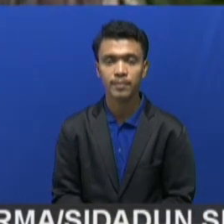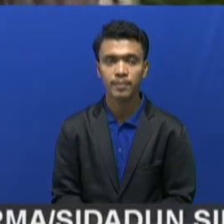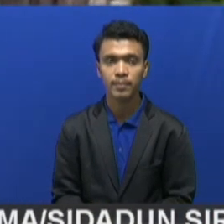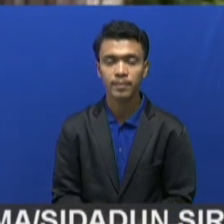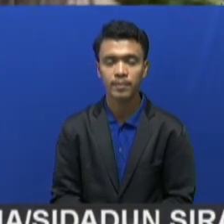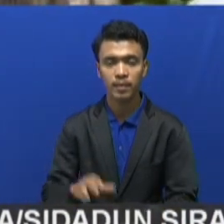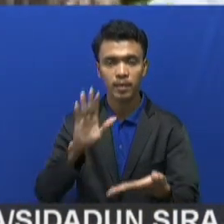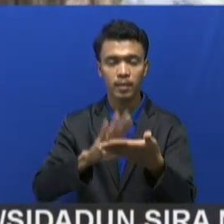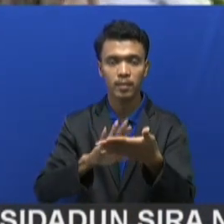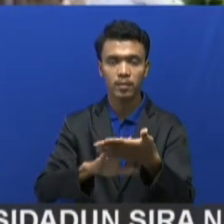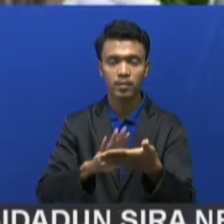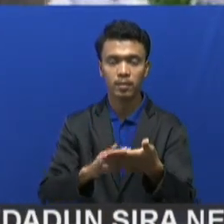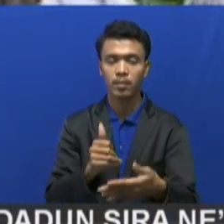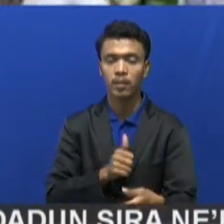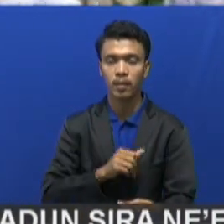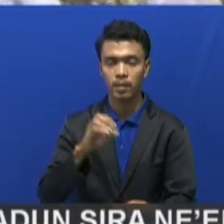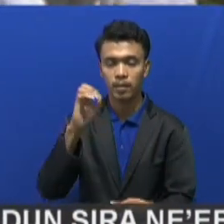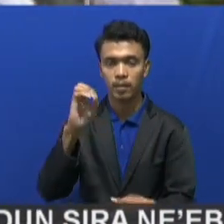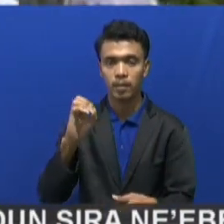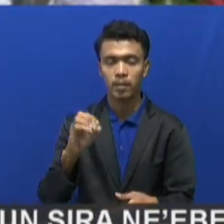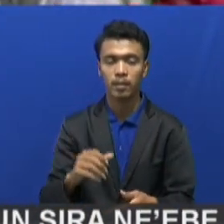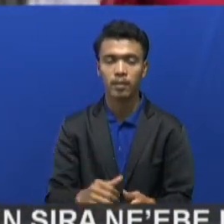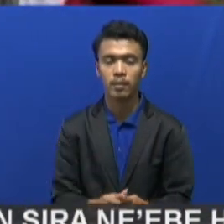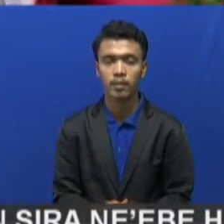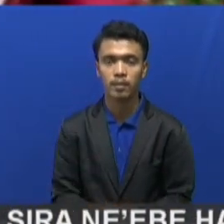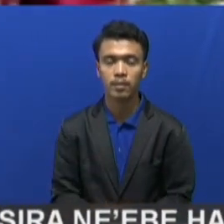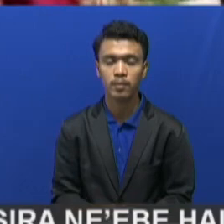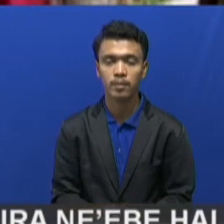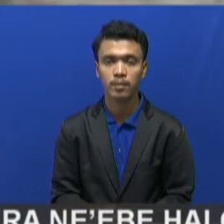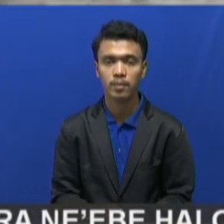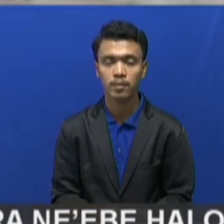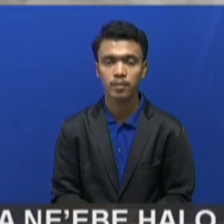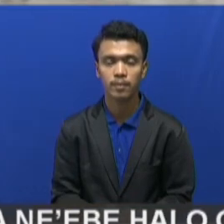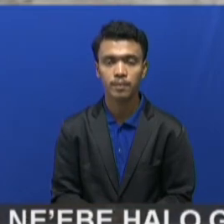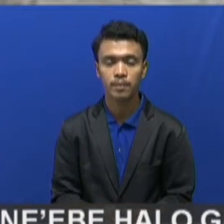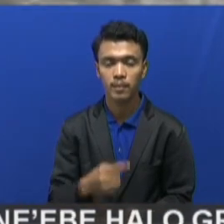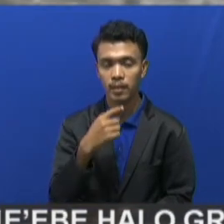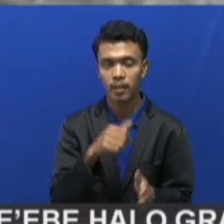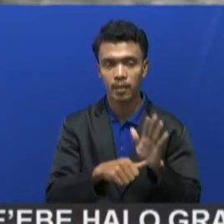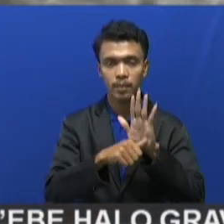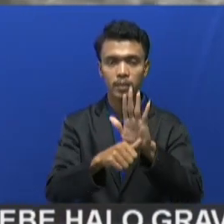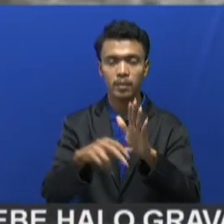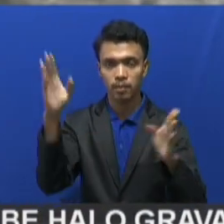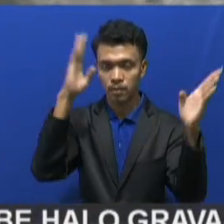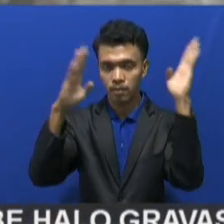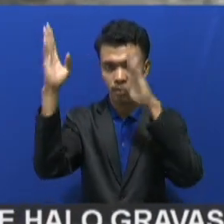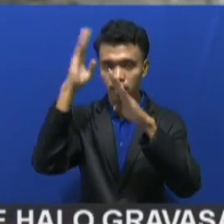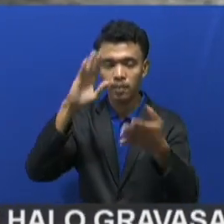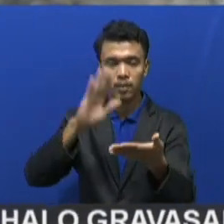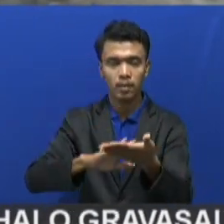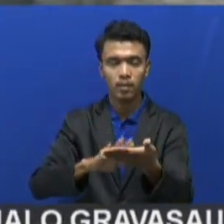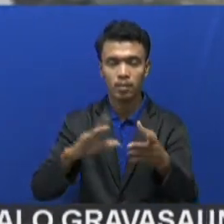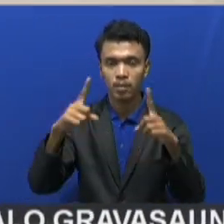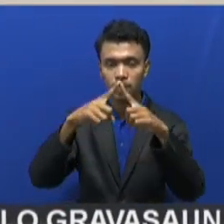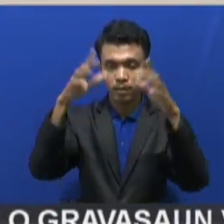Aing Eskola Paralelu, We-Katar, Sukufoho, Ailoko, Hato-Udo. Ângelo Gonzaga apresenta problema escola ba presidente da